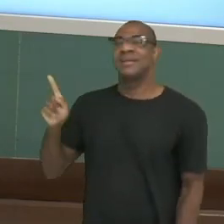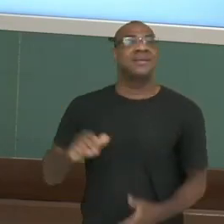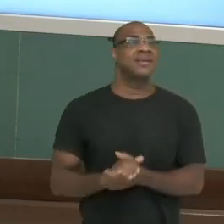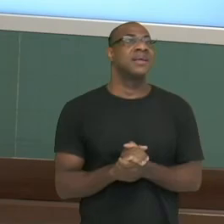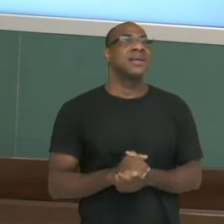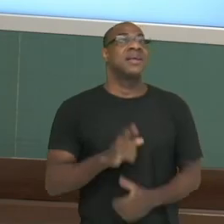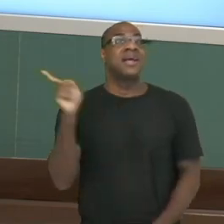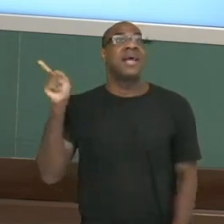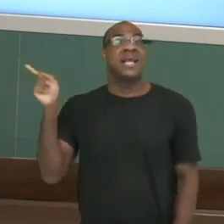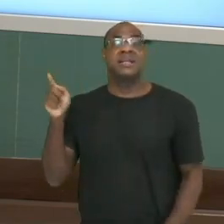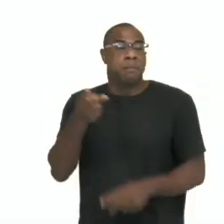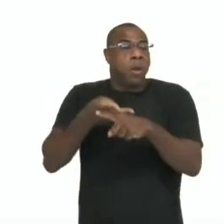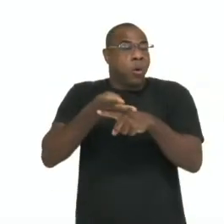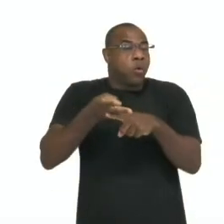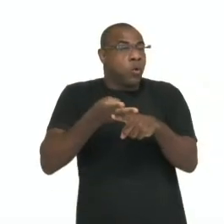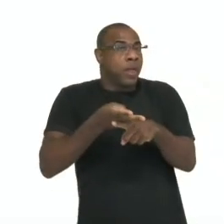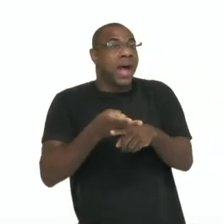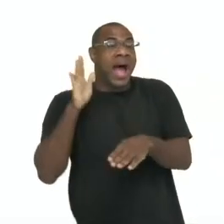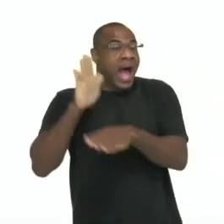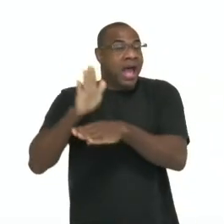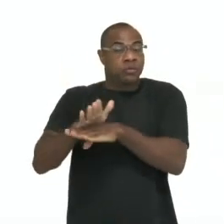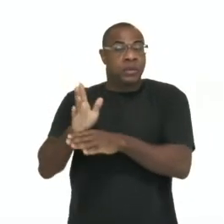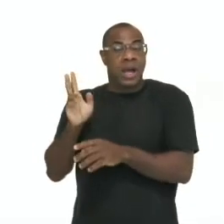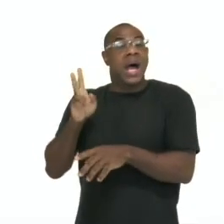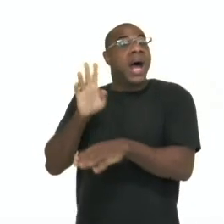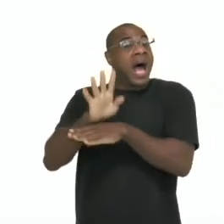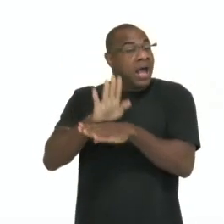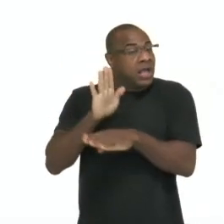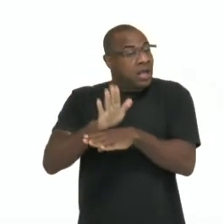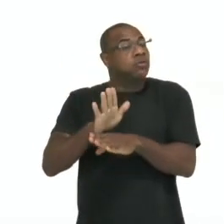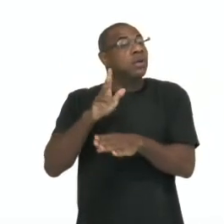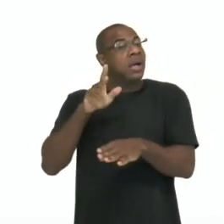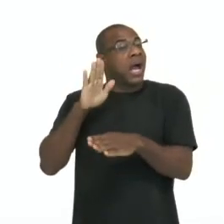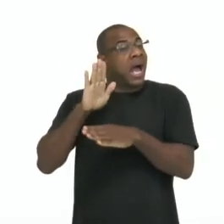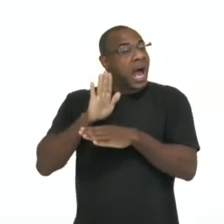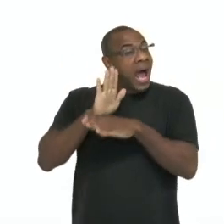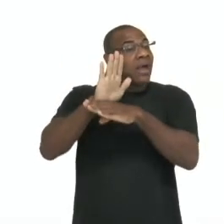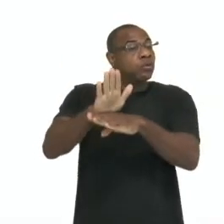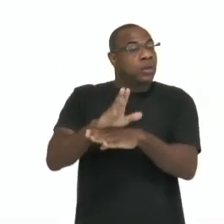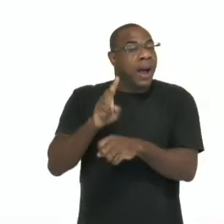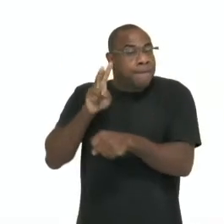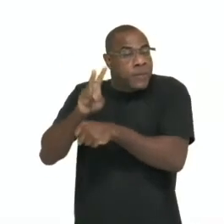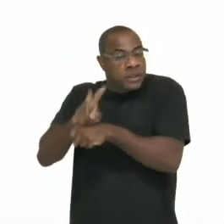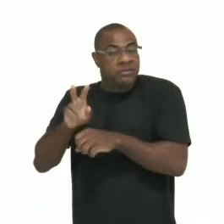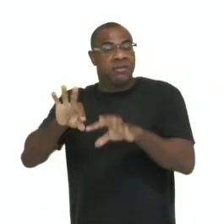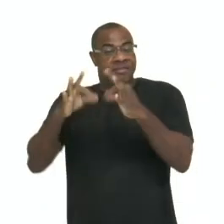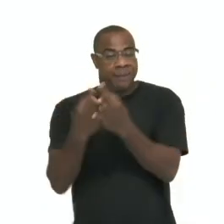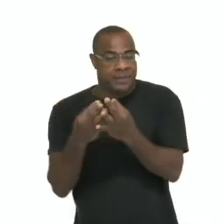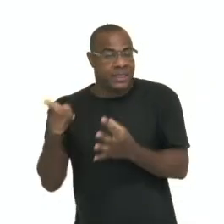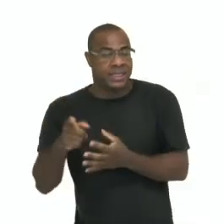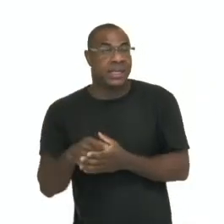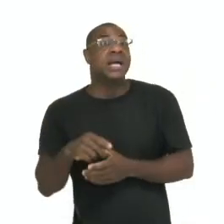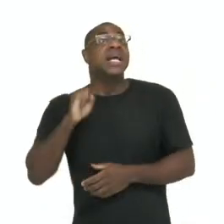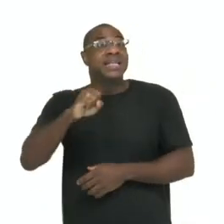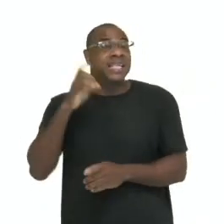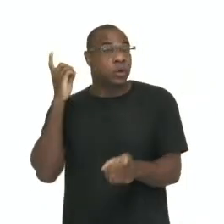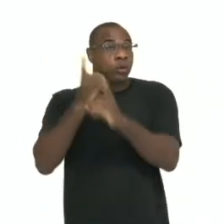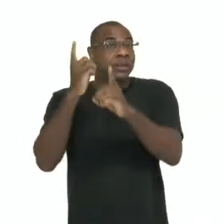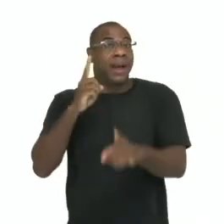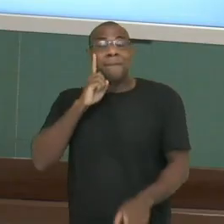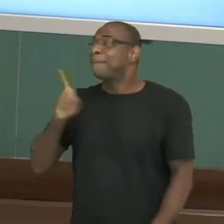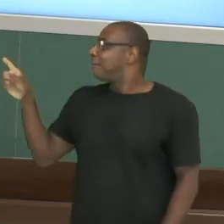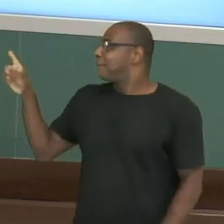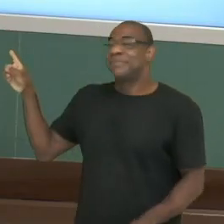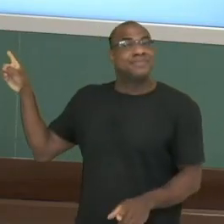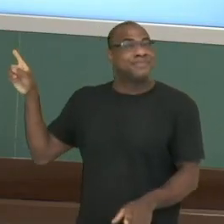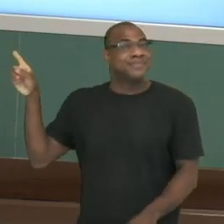terroristas procurados, ajude a proteger sua família, a sua vida e a de seus familiares, avise a polícia. Então, colocados aí